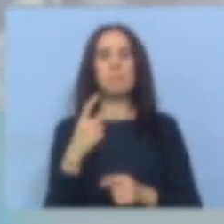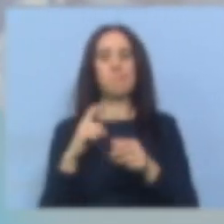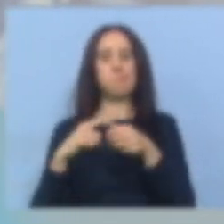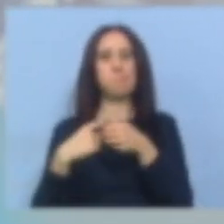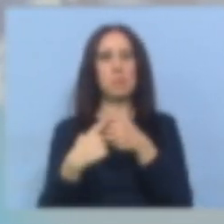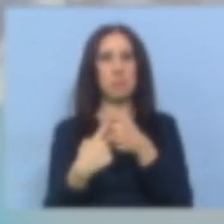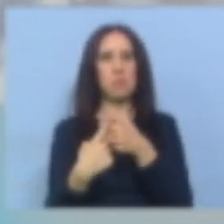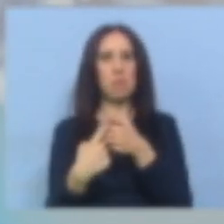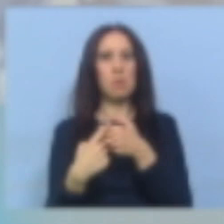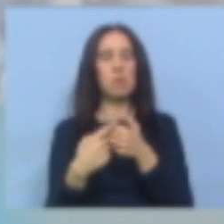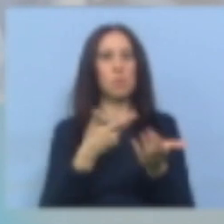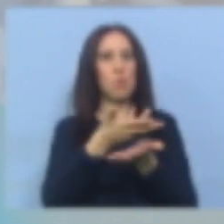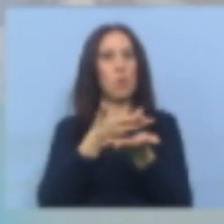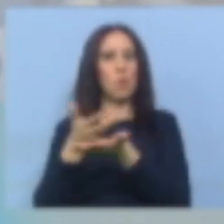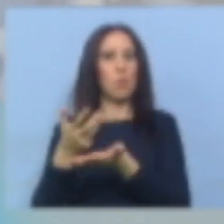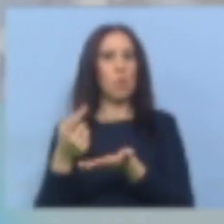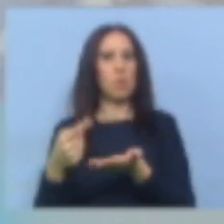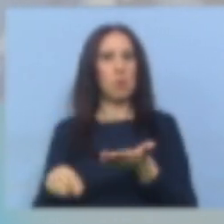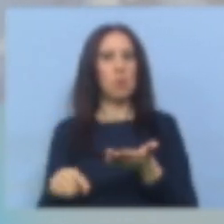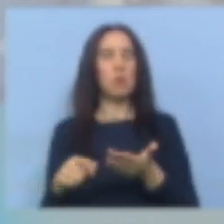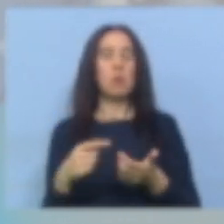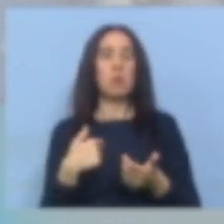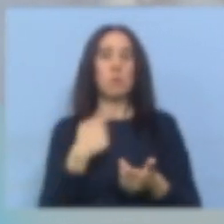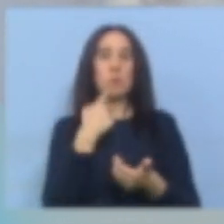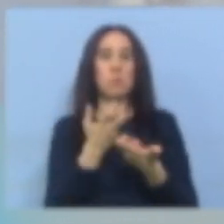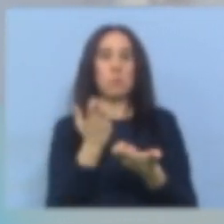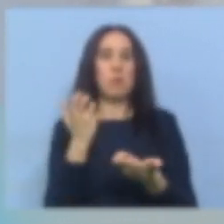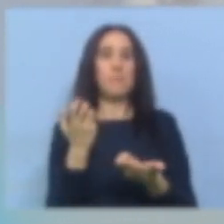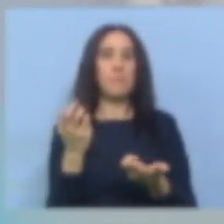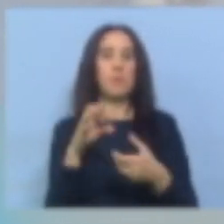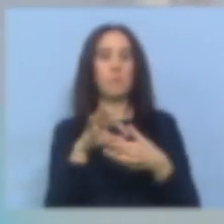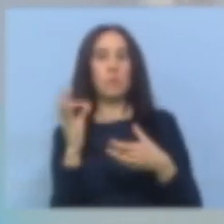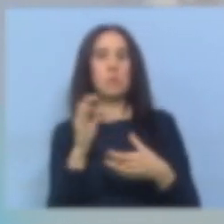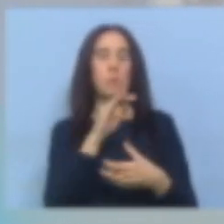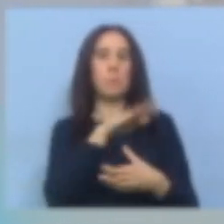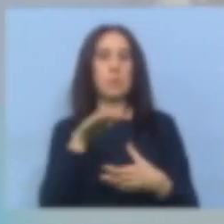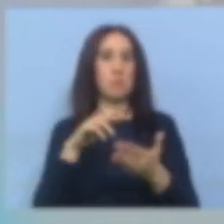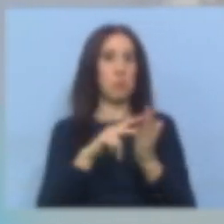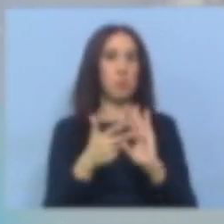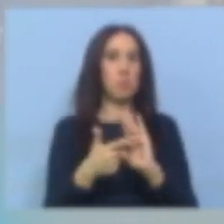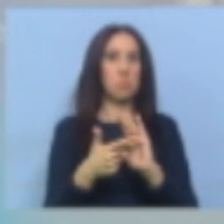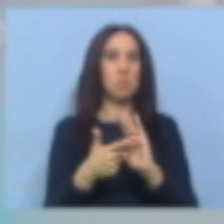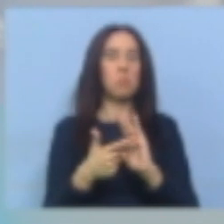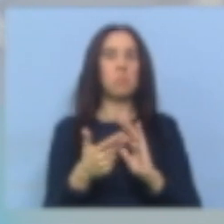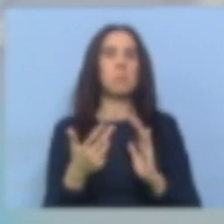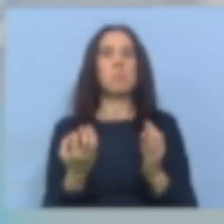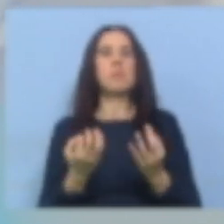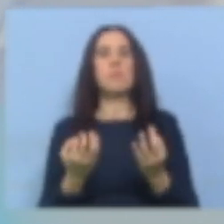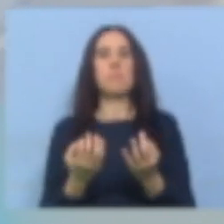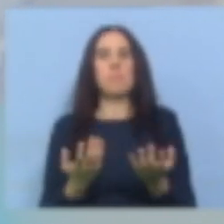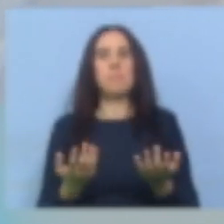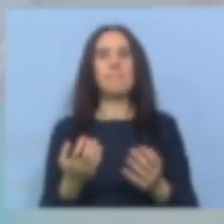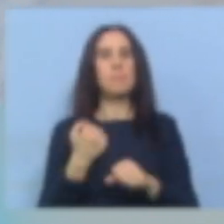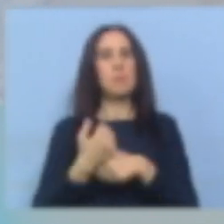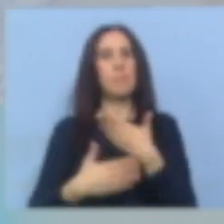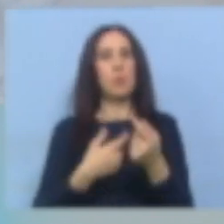estão a estabelecer e sublinho a Fundação para a Ciência e a Tecnologia, no sentido de um